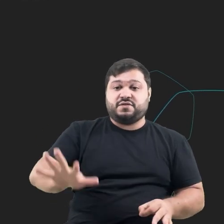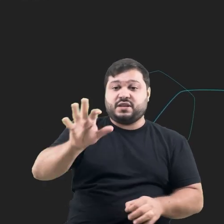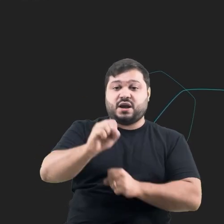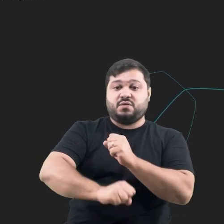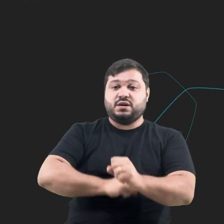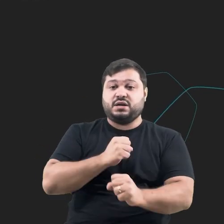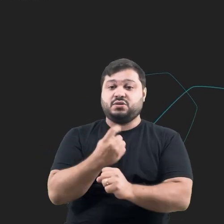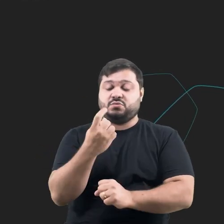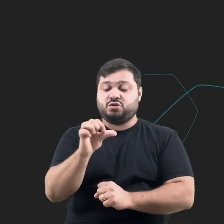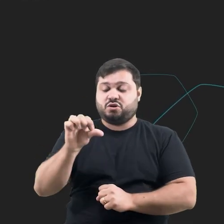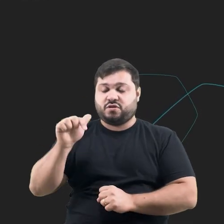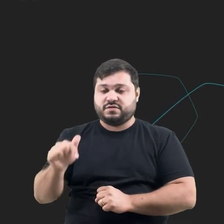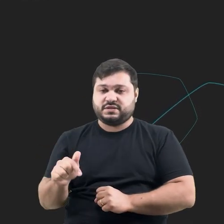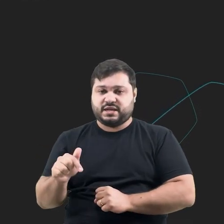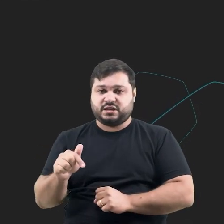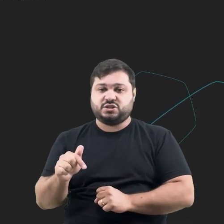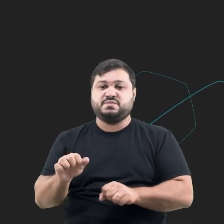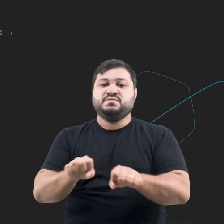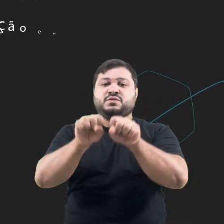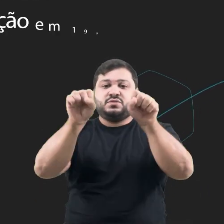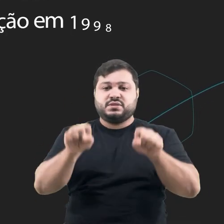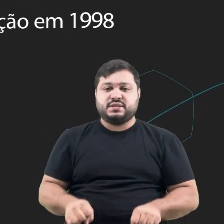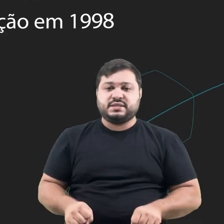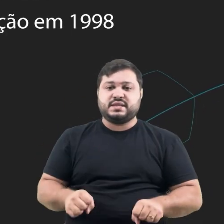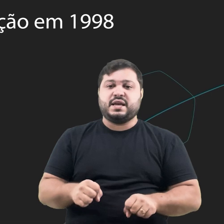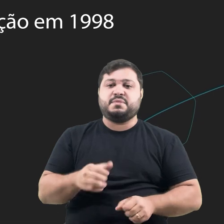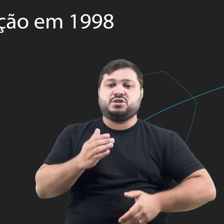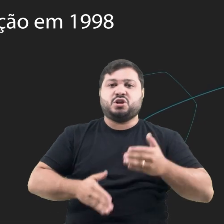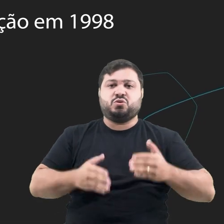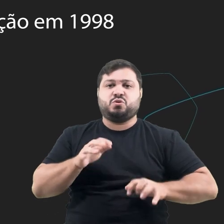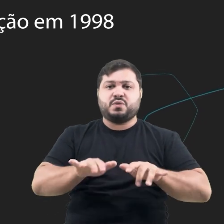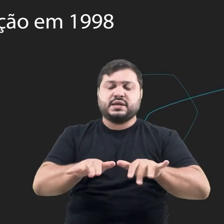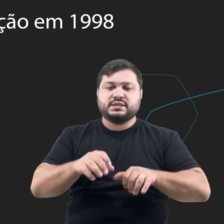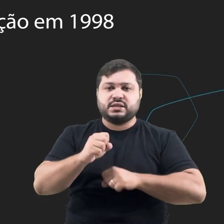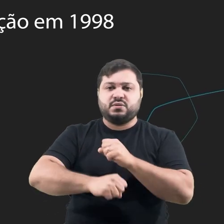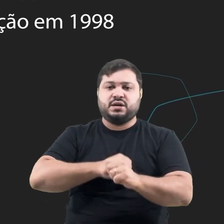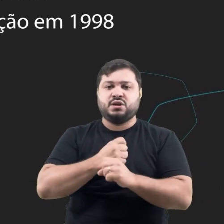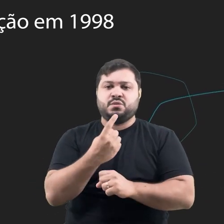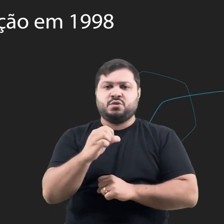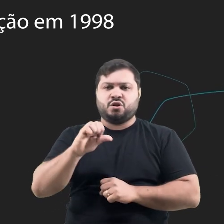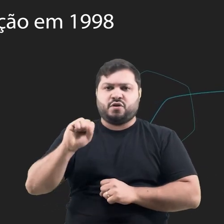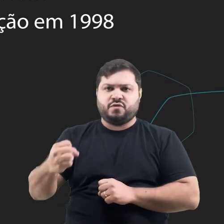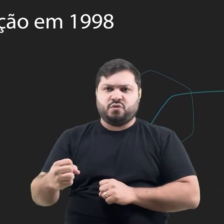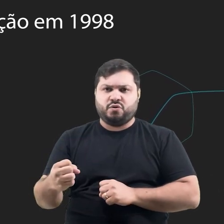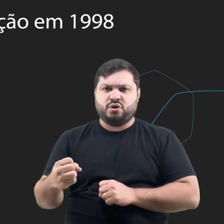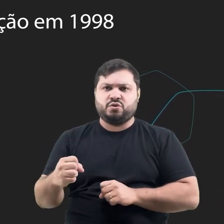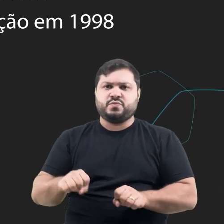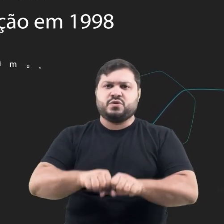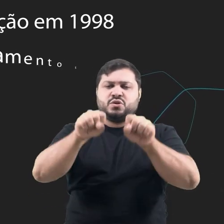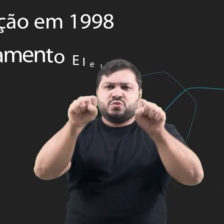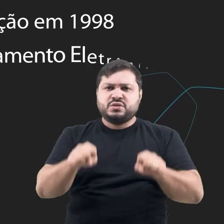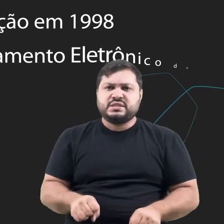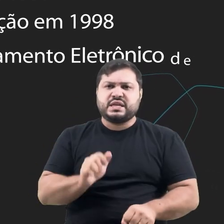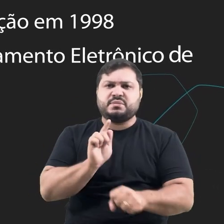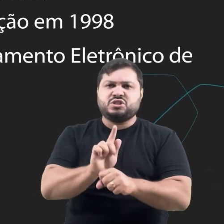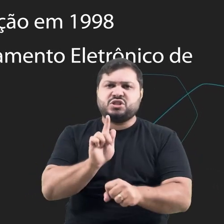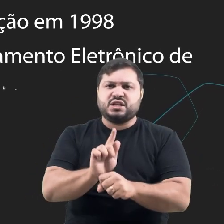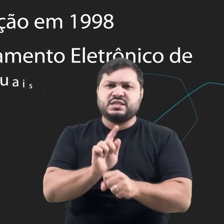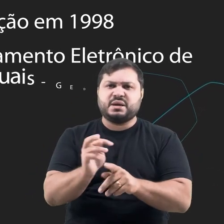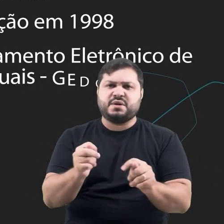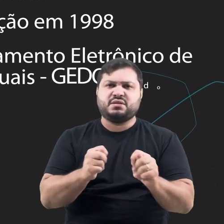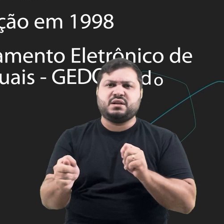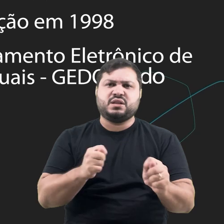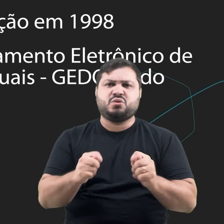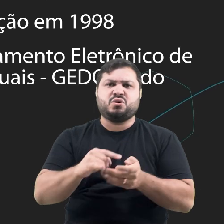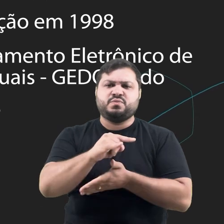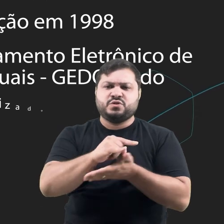em 1997, do Sistema de Automação em 1998, do Sistema de Gerenciamento